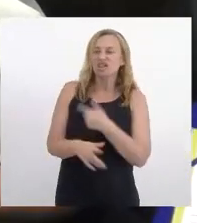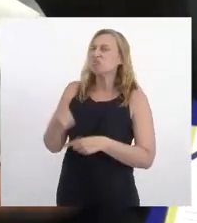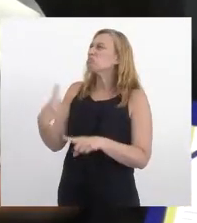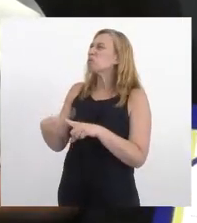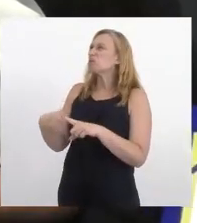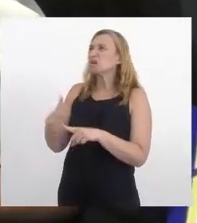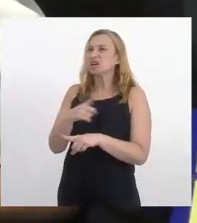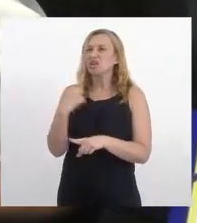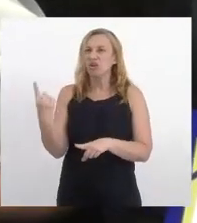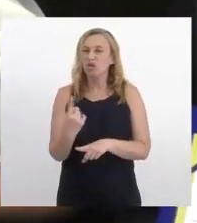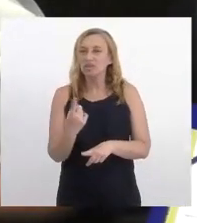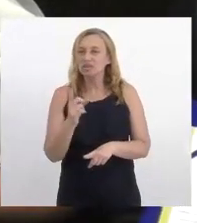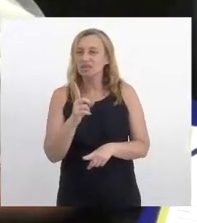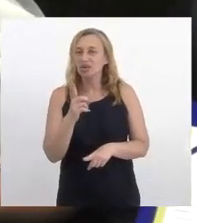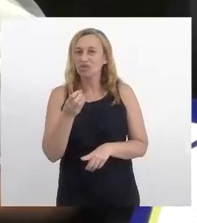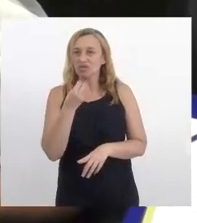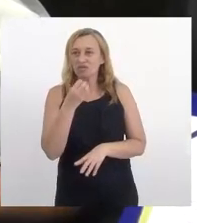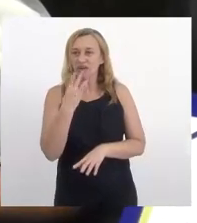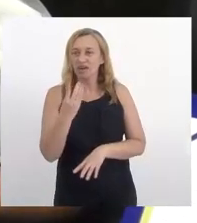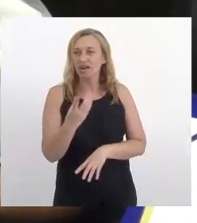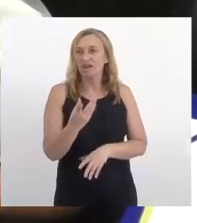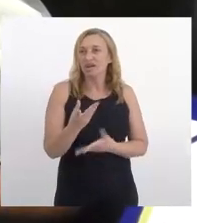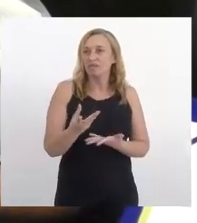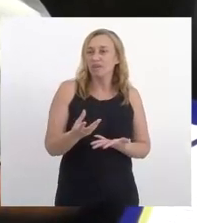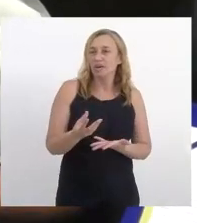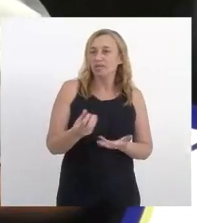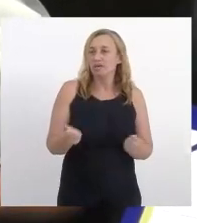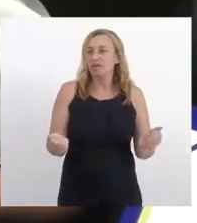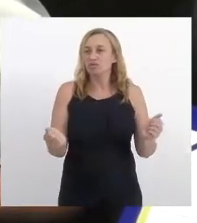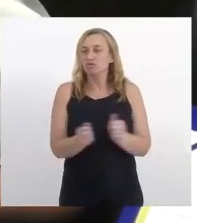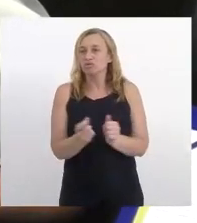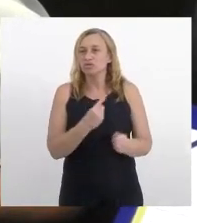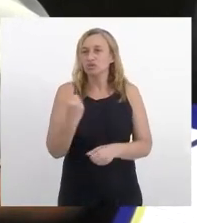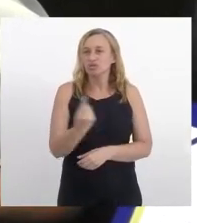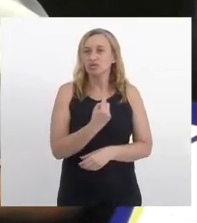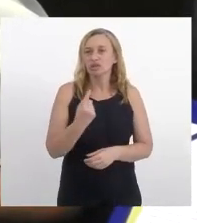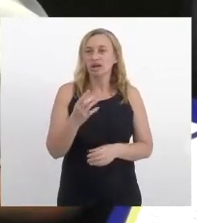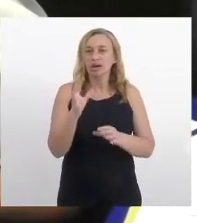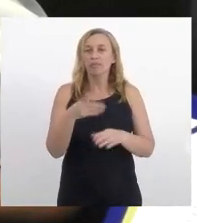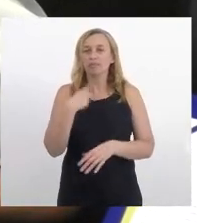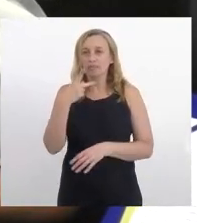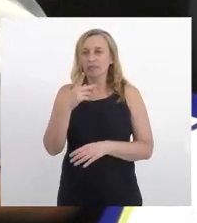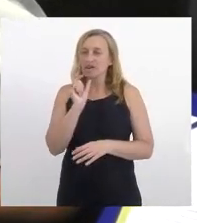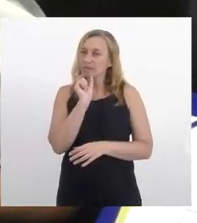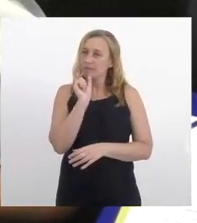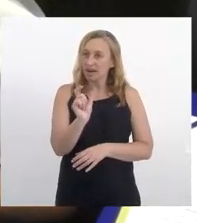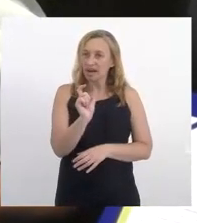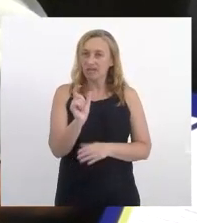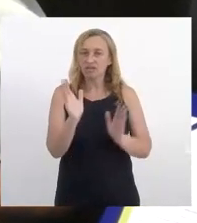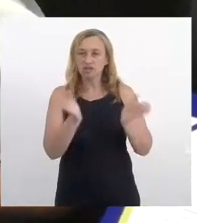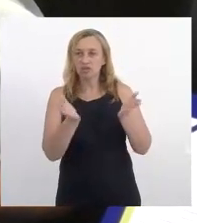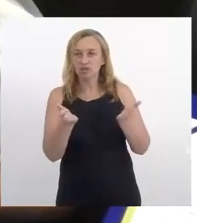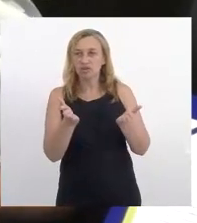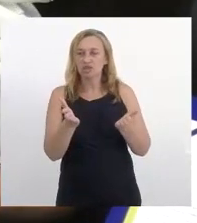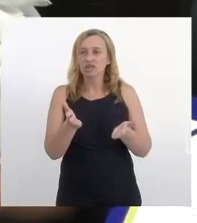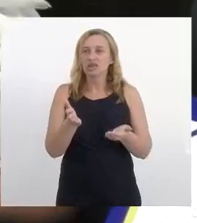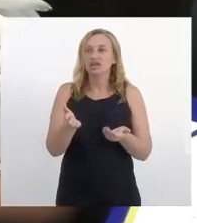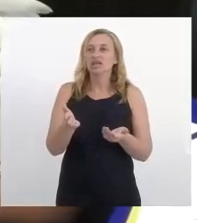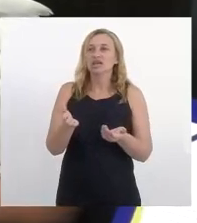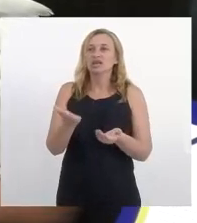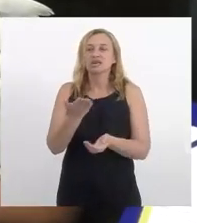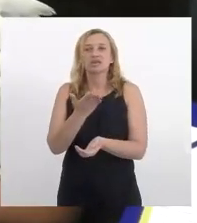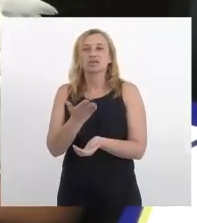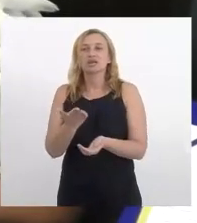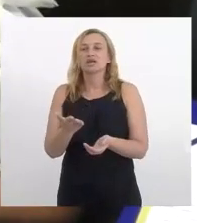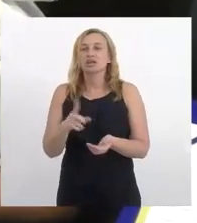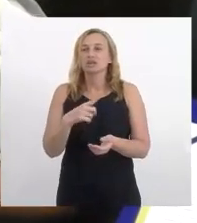iríamos não conviver bem entre nós? Então, essa é a palavra que eu trago do xamanismo para hoje. A tolerância, ela é aprendida na